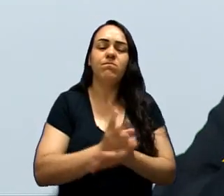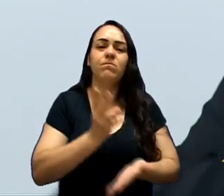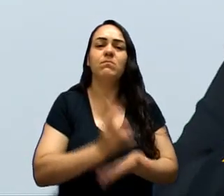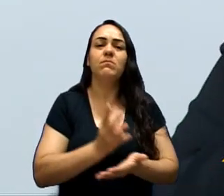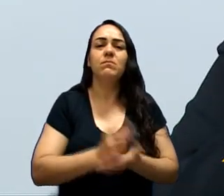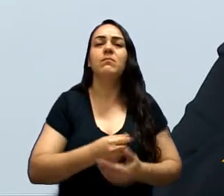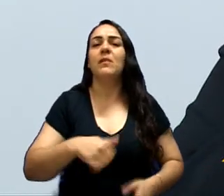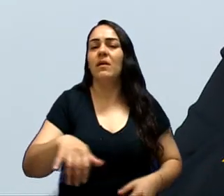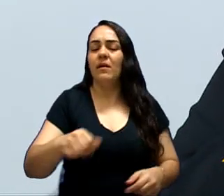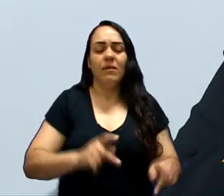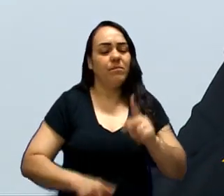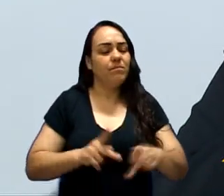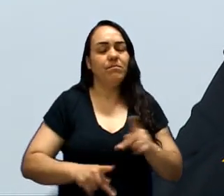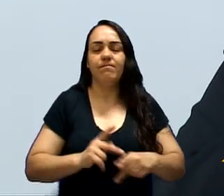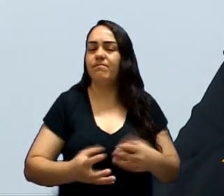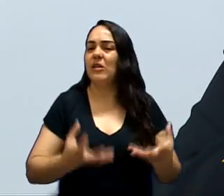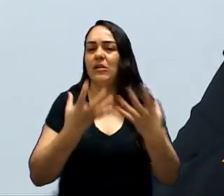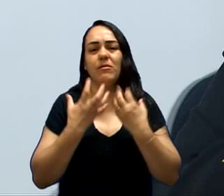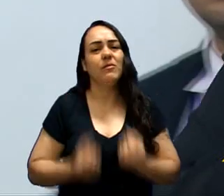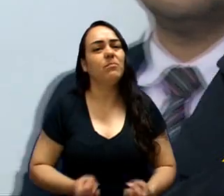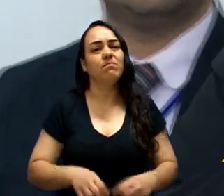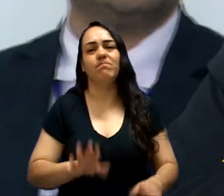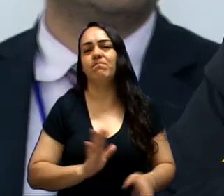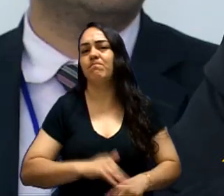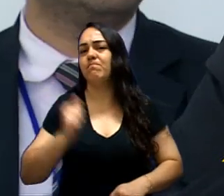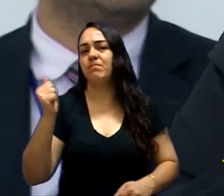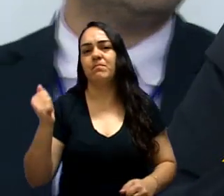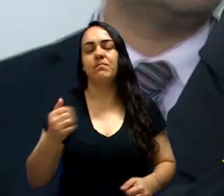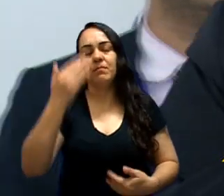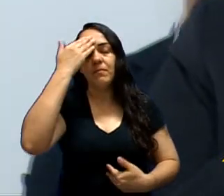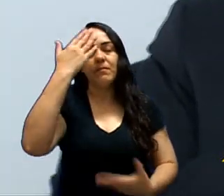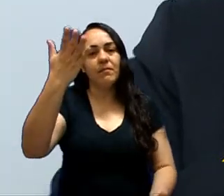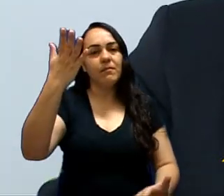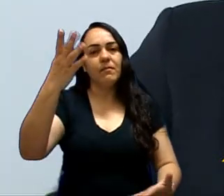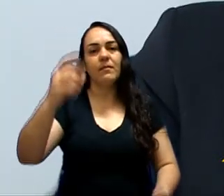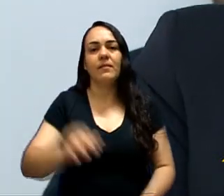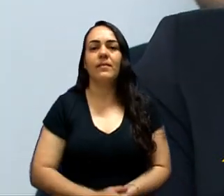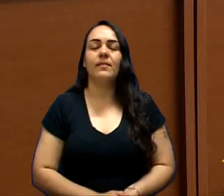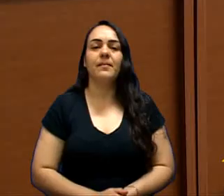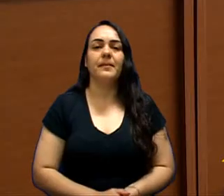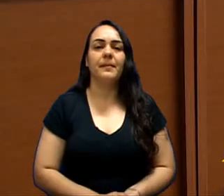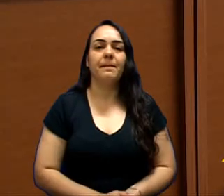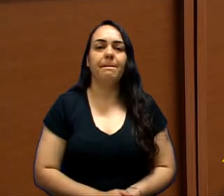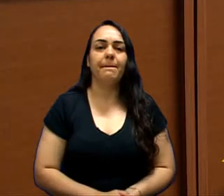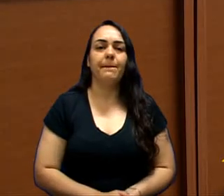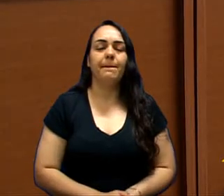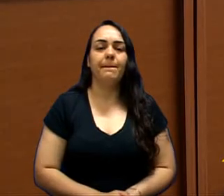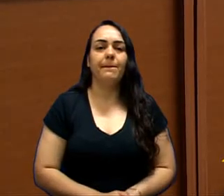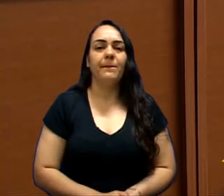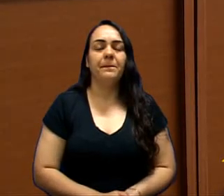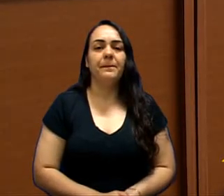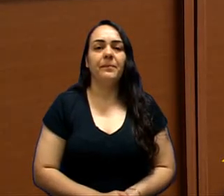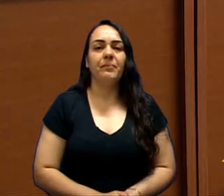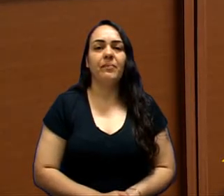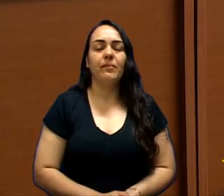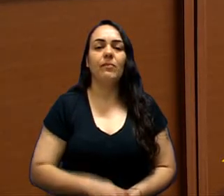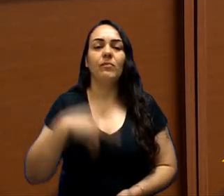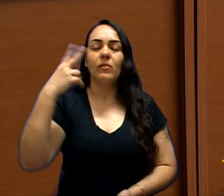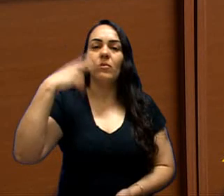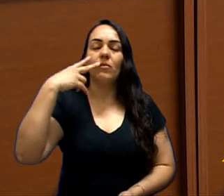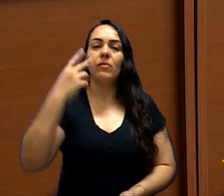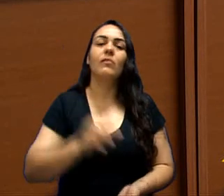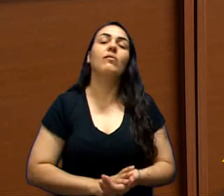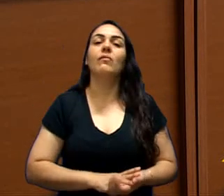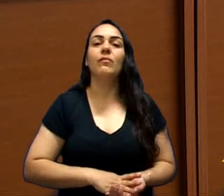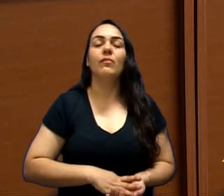a população não aguenta mais, Vitor. A população não aguenta mais. Obrigado, é isso, tenho dito. Eu, vereador